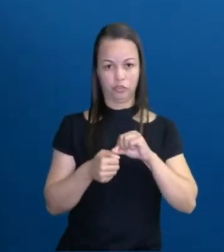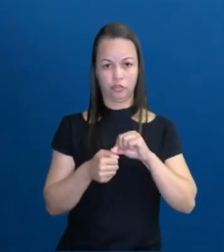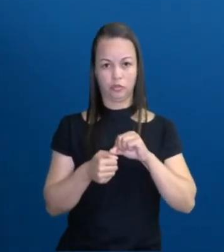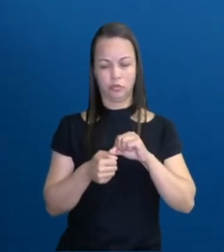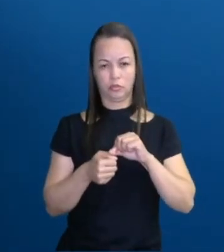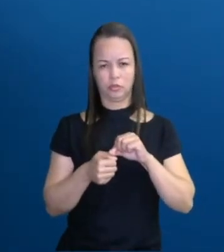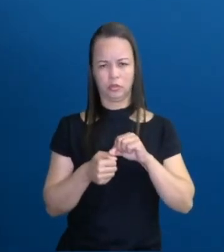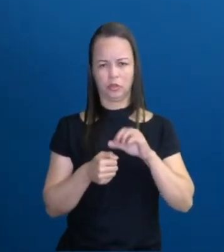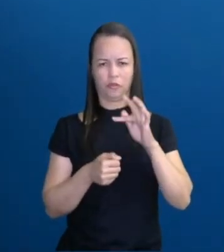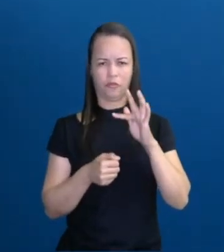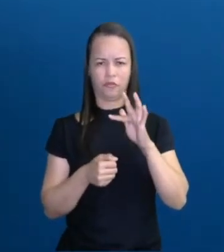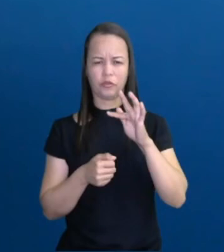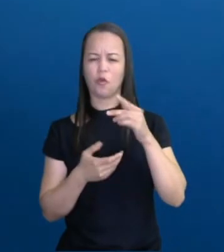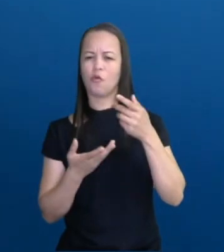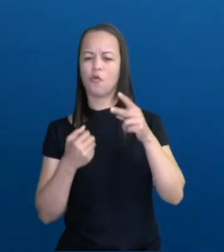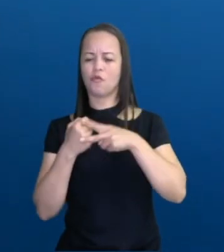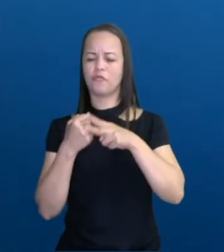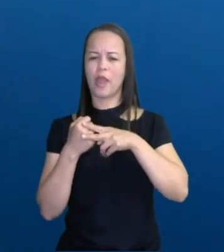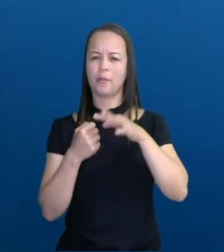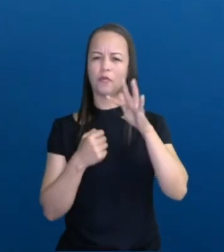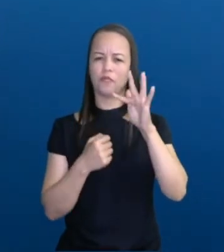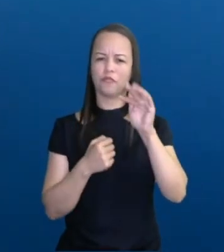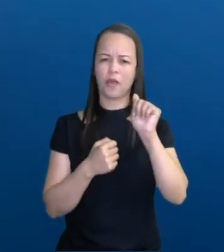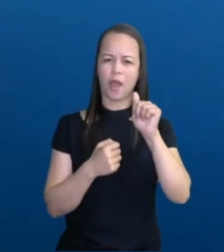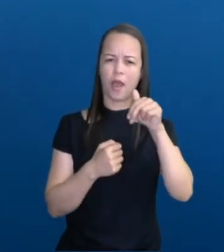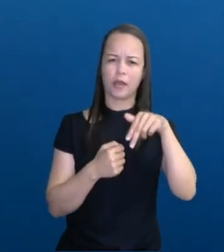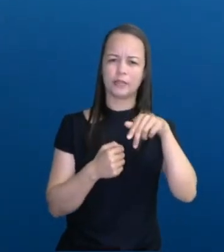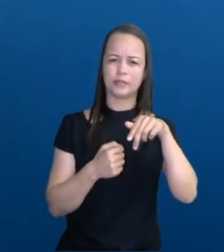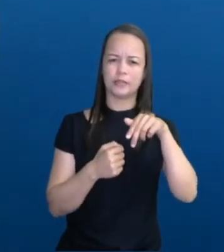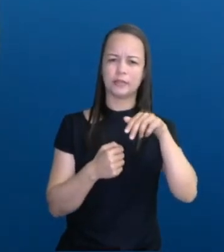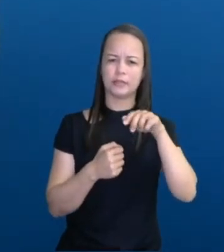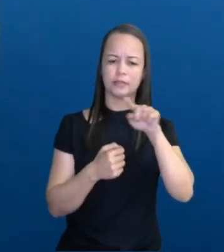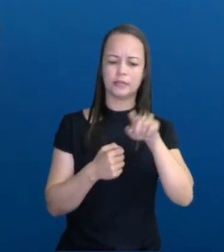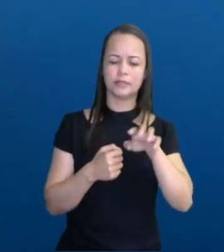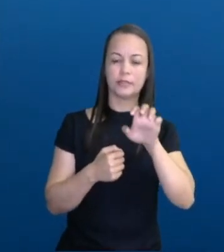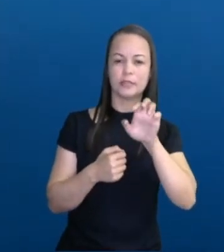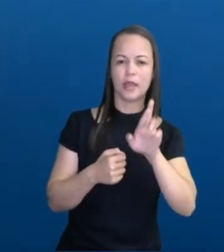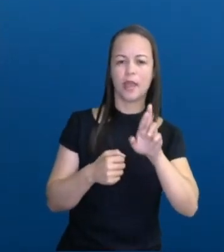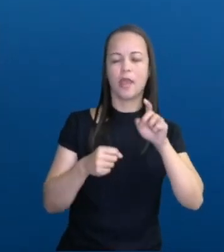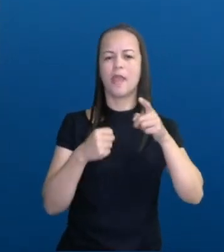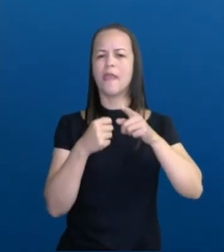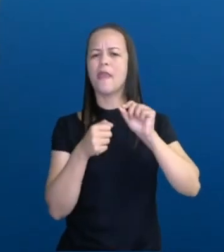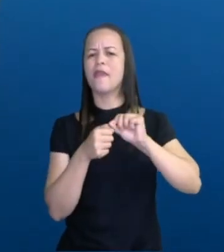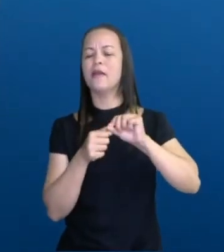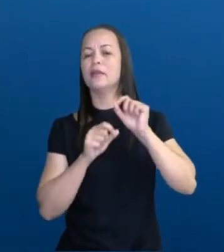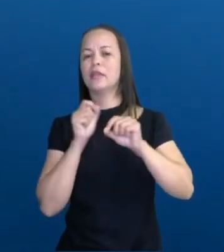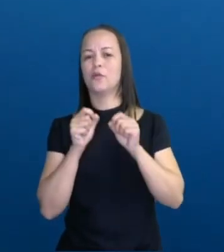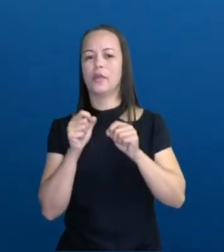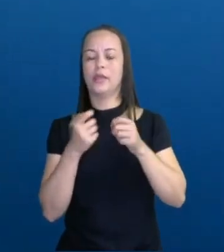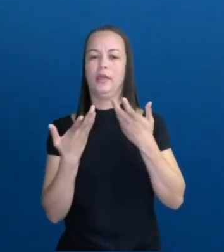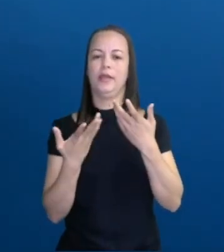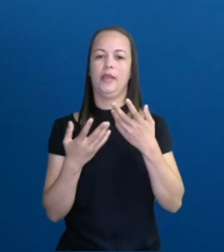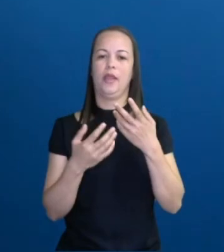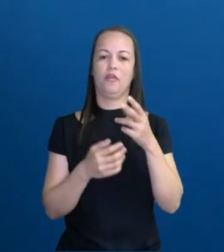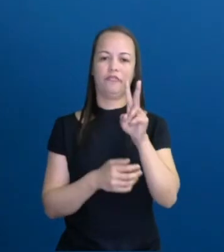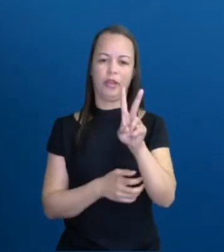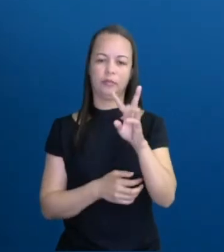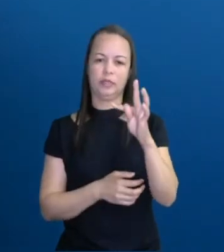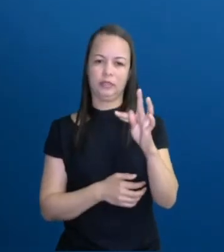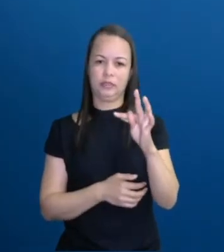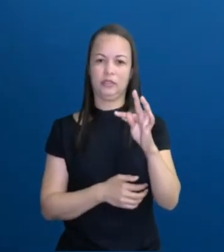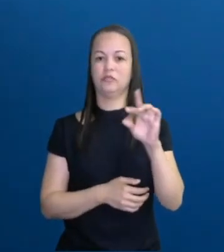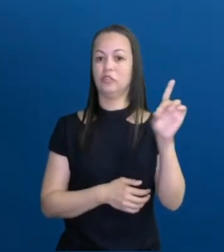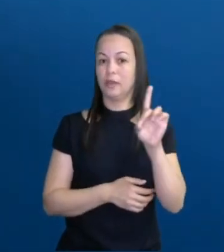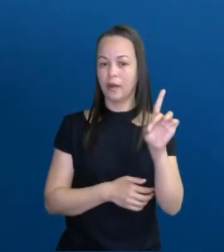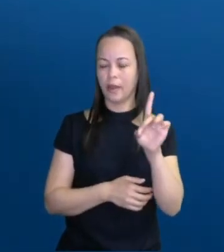logo depois desse verbo fazer, você encaixa a pergunta o quê? Esse verbo, ele é transitivo direto.